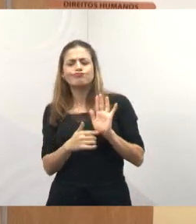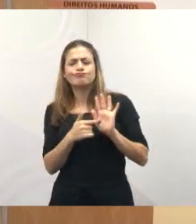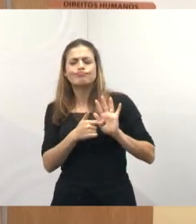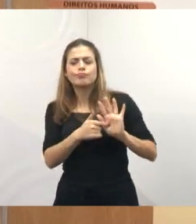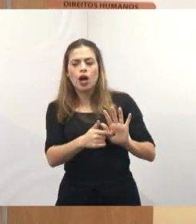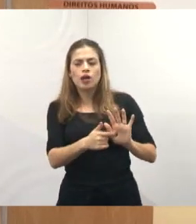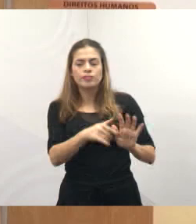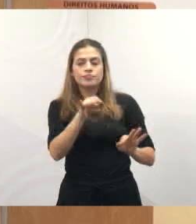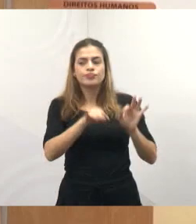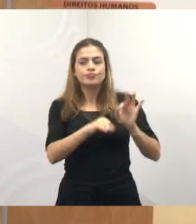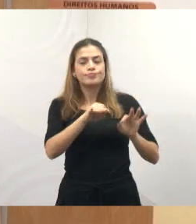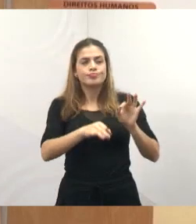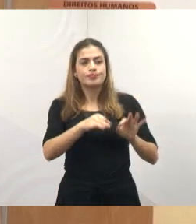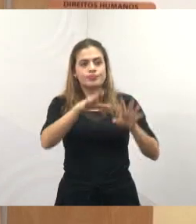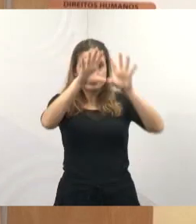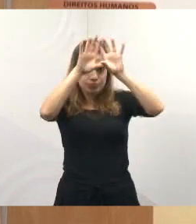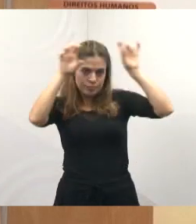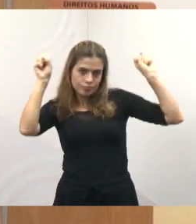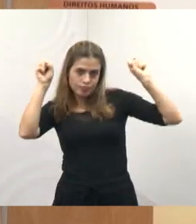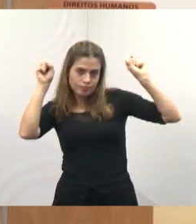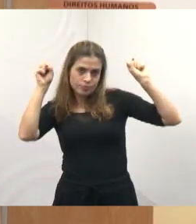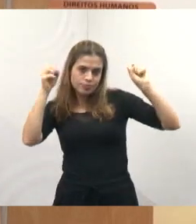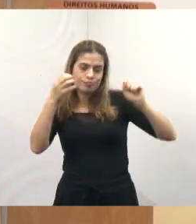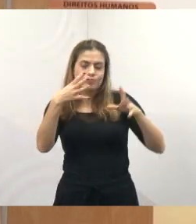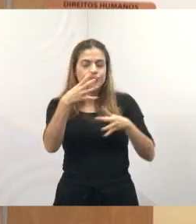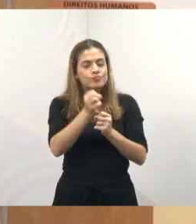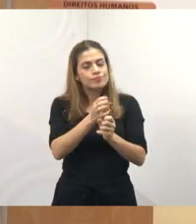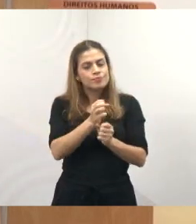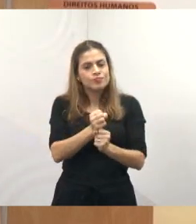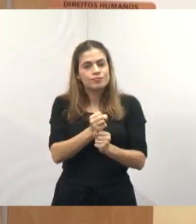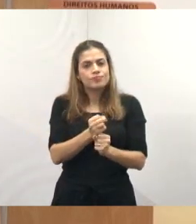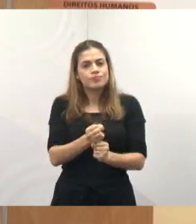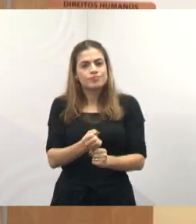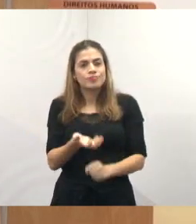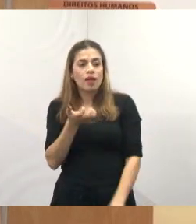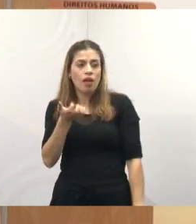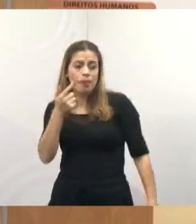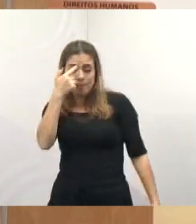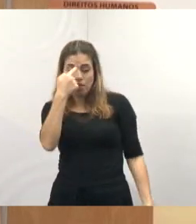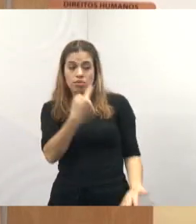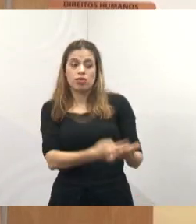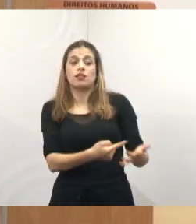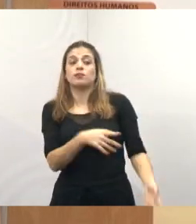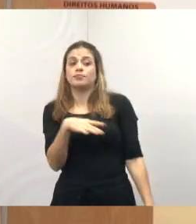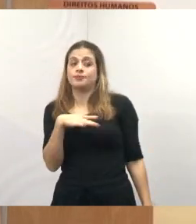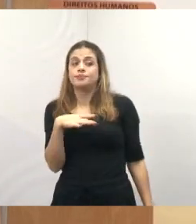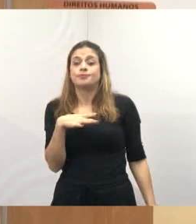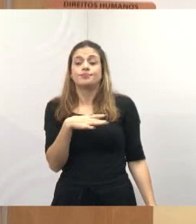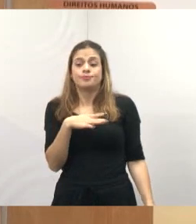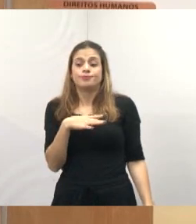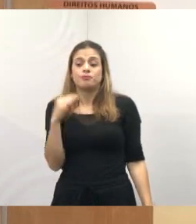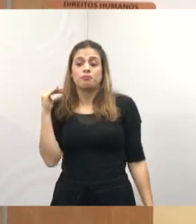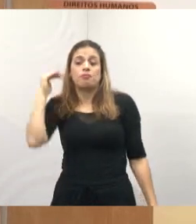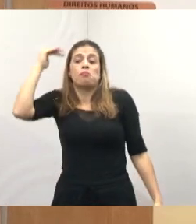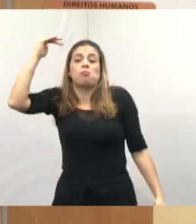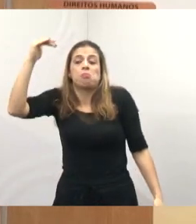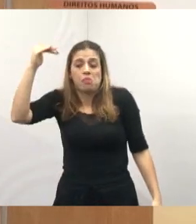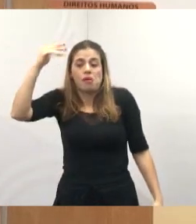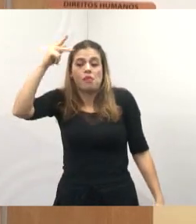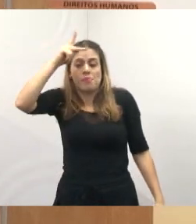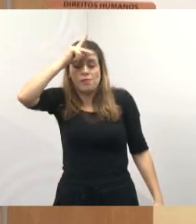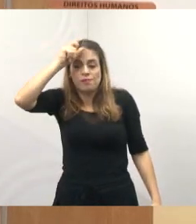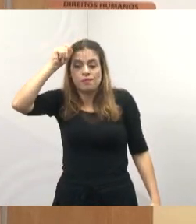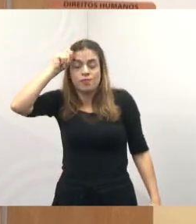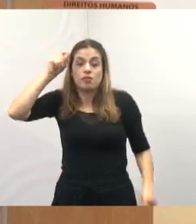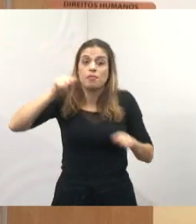a Justiça, ela quer comandar uma cidade aonde quer ser mais, muitas vezes, do que o prefeito. O prefeito, ele é eleito pelo povo,